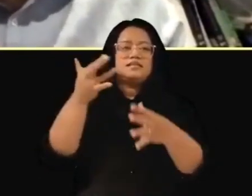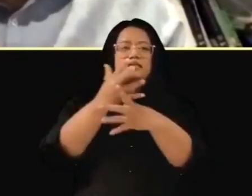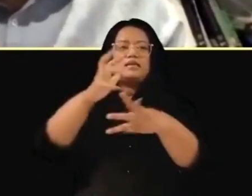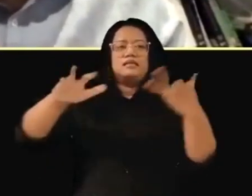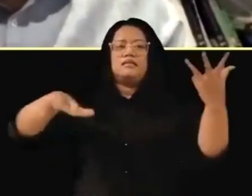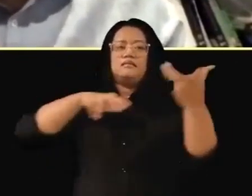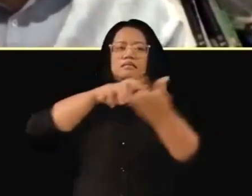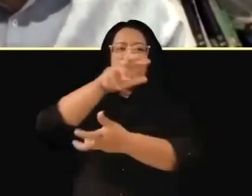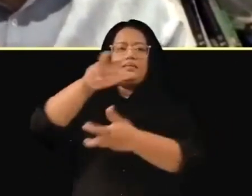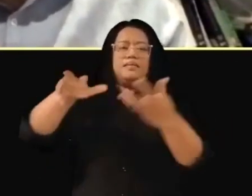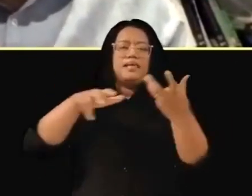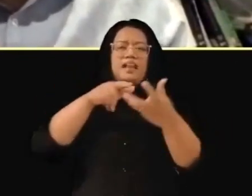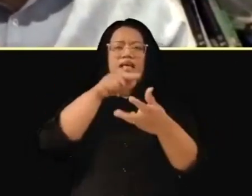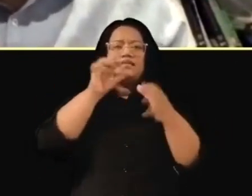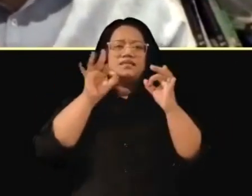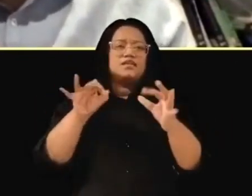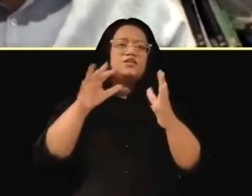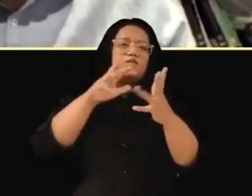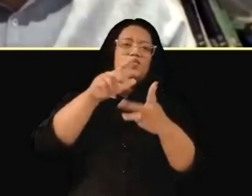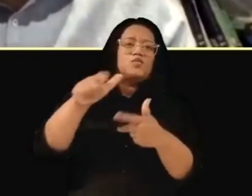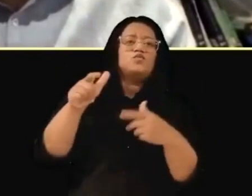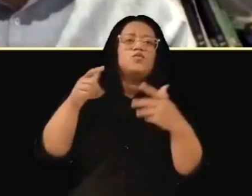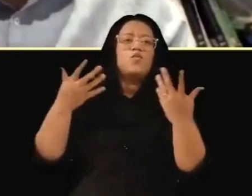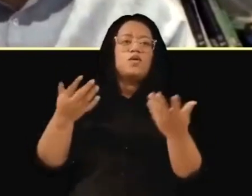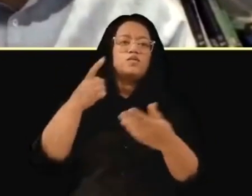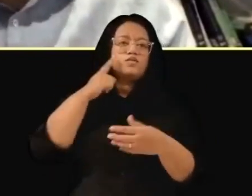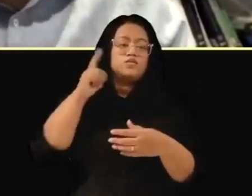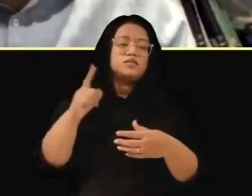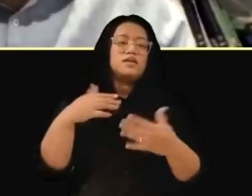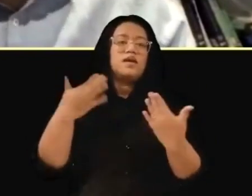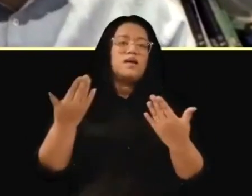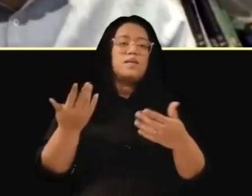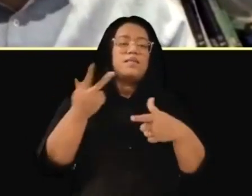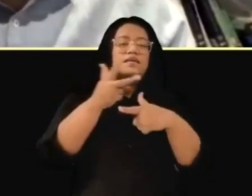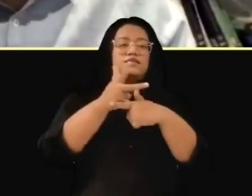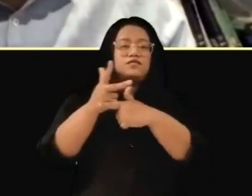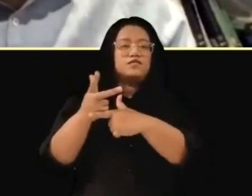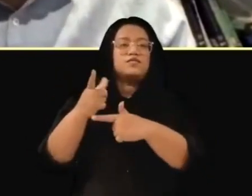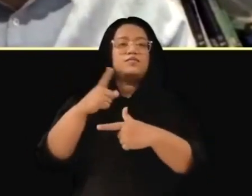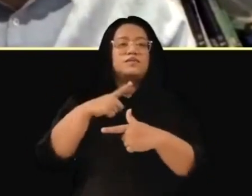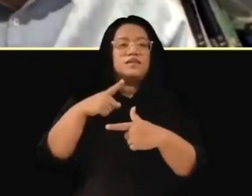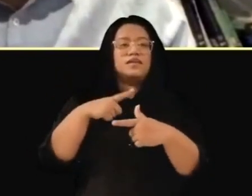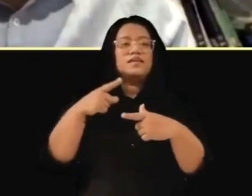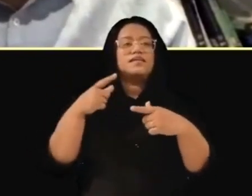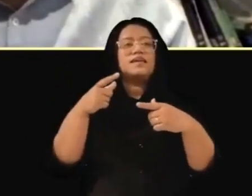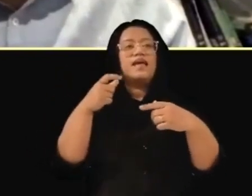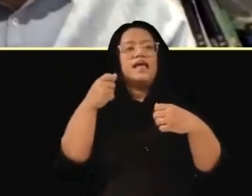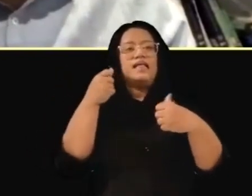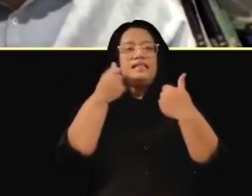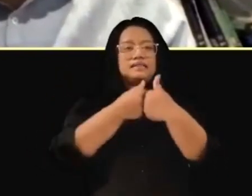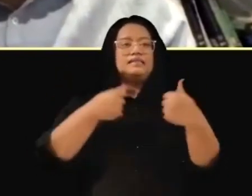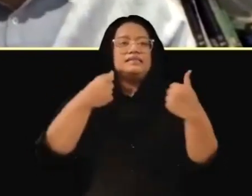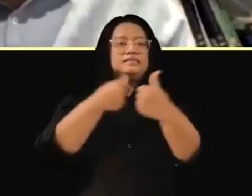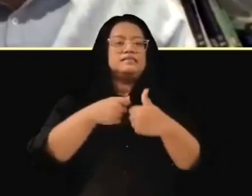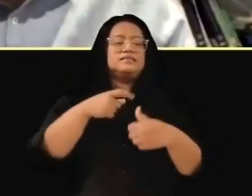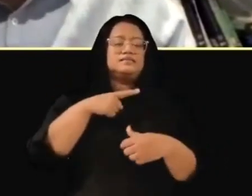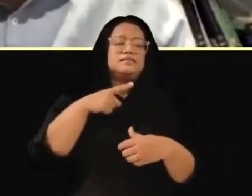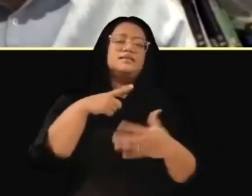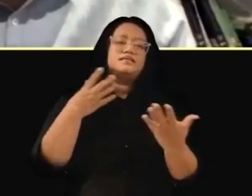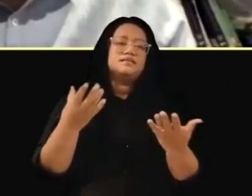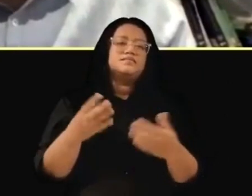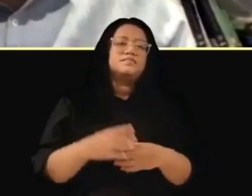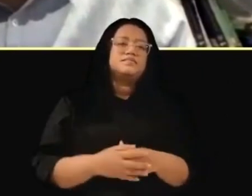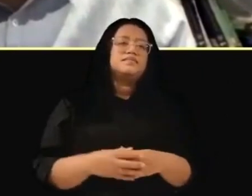onde é aquele mundo, mas enfim, a ficção resolveu de maneira muito conflituosa, eu diria. Então, acho que nós temos instrumentos